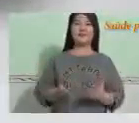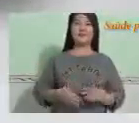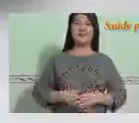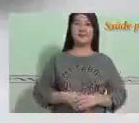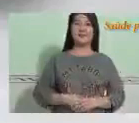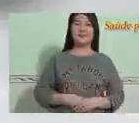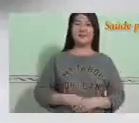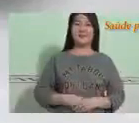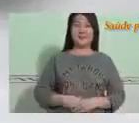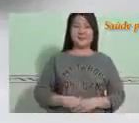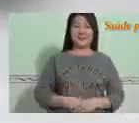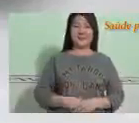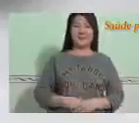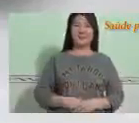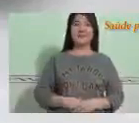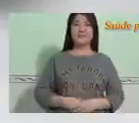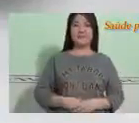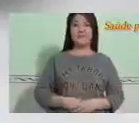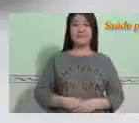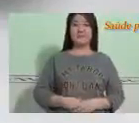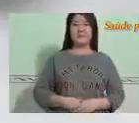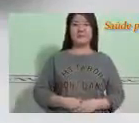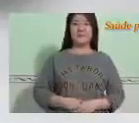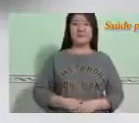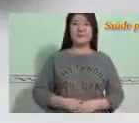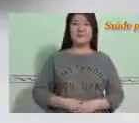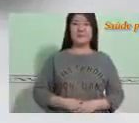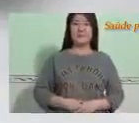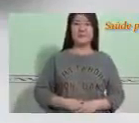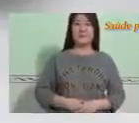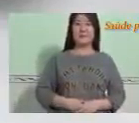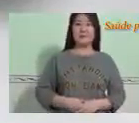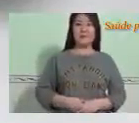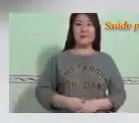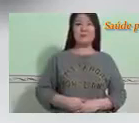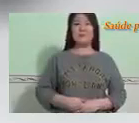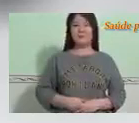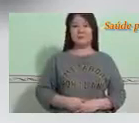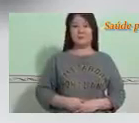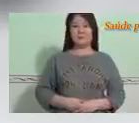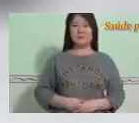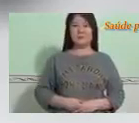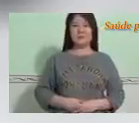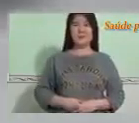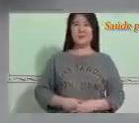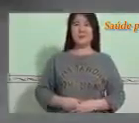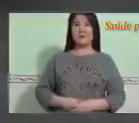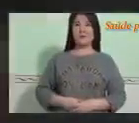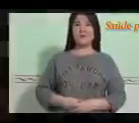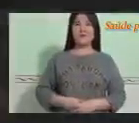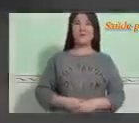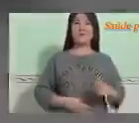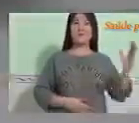cuidados especiais, que incluem 2. Piercing no nariz. 2. É importante limpar o nariz várias vezes ao